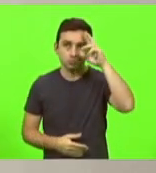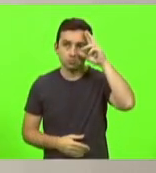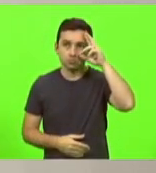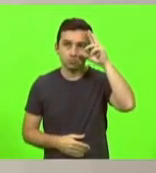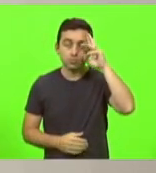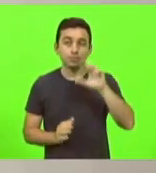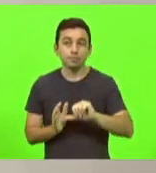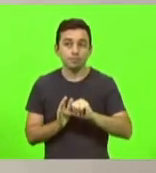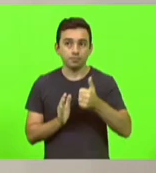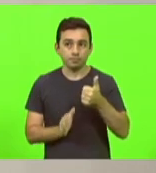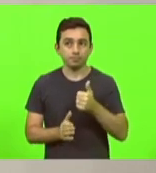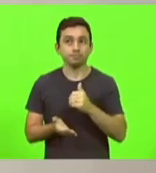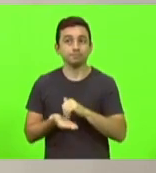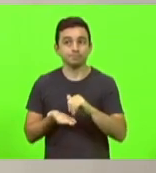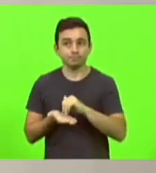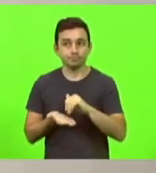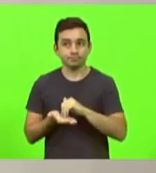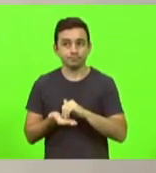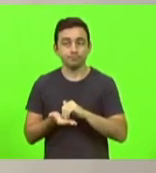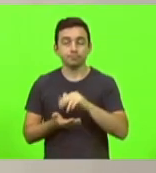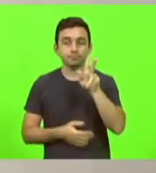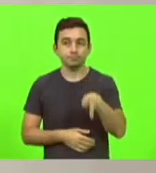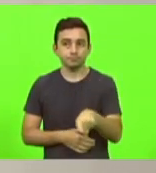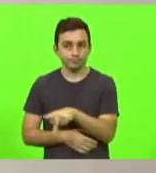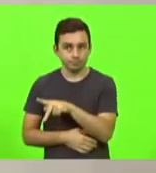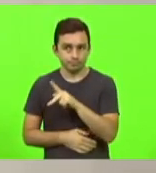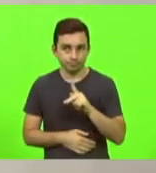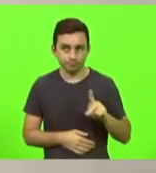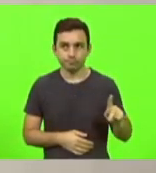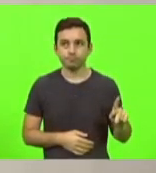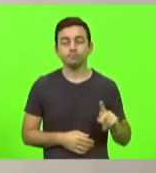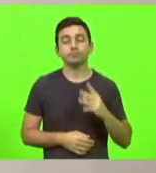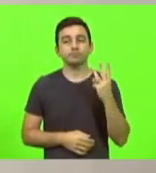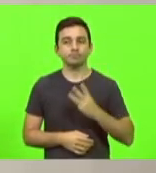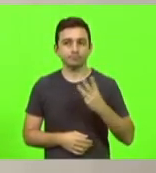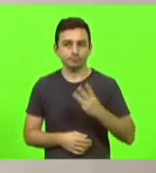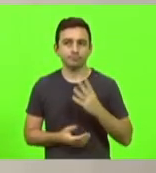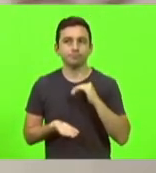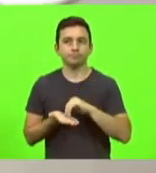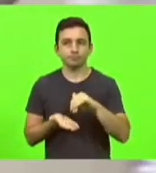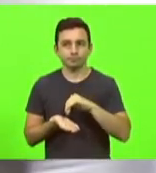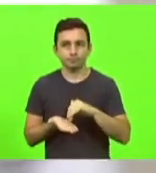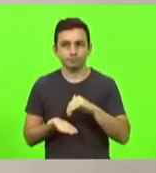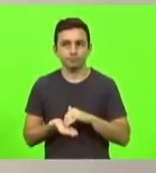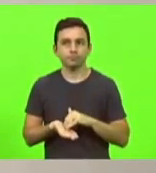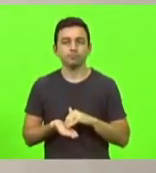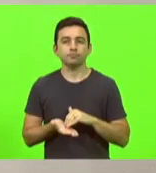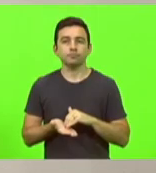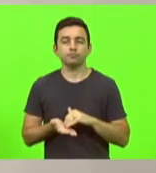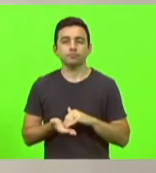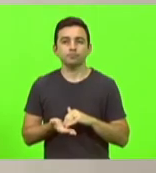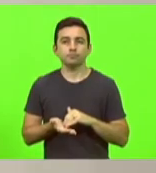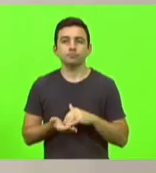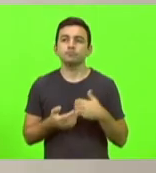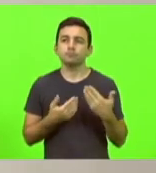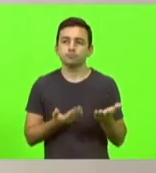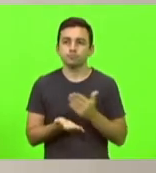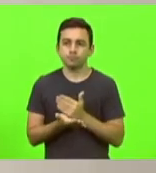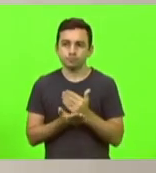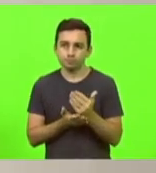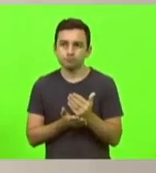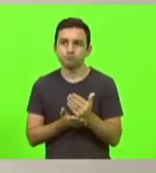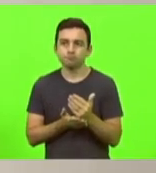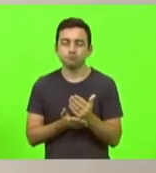primeiro secretário, e o senhor deputado padre Pedro Valdeceira, terceiro secretário, para secretariarem a